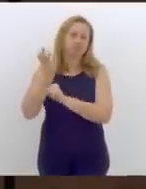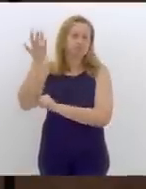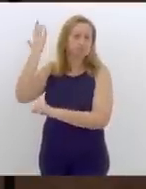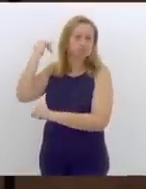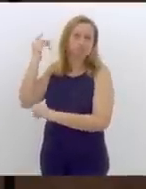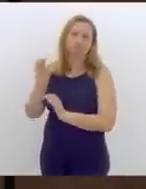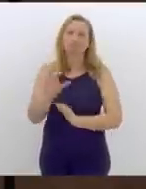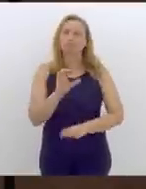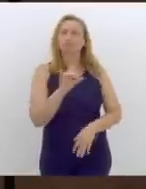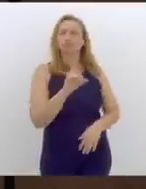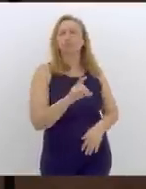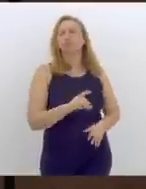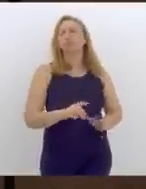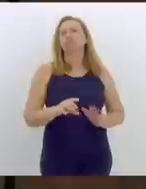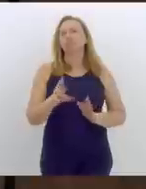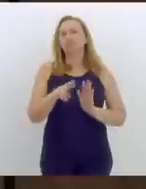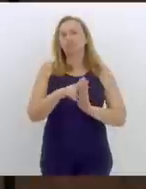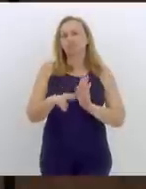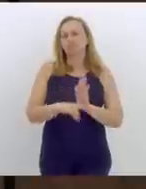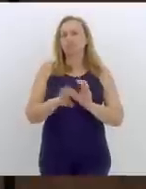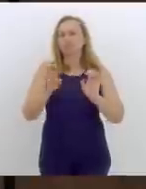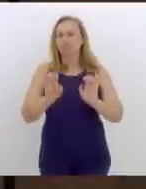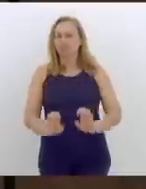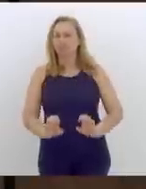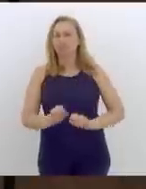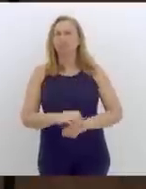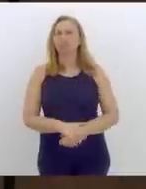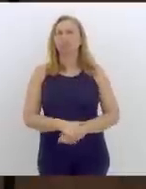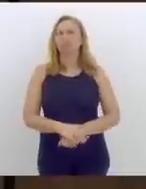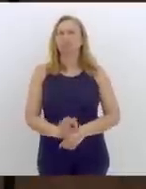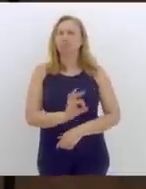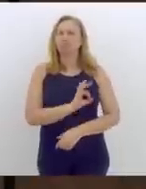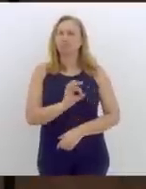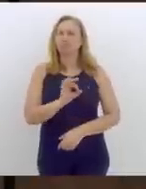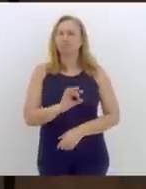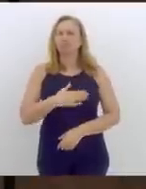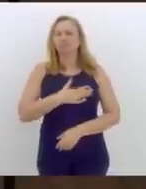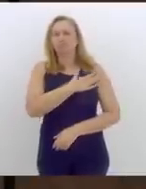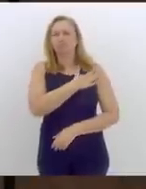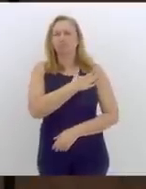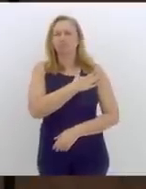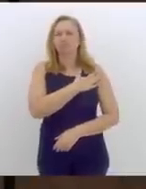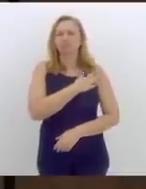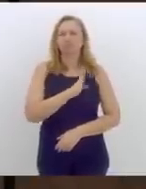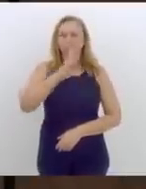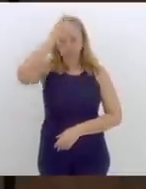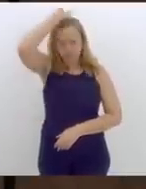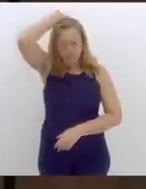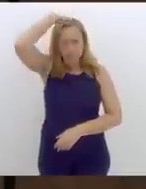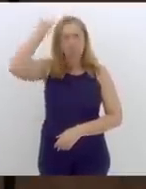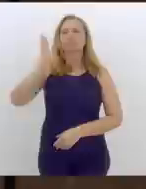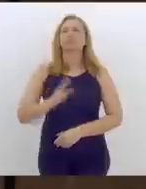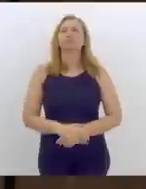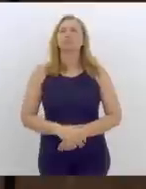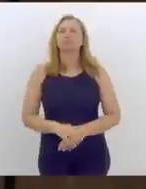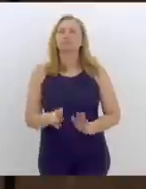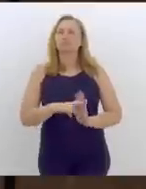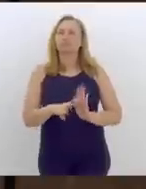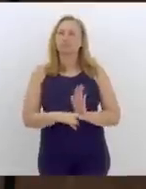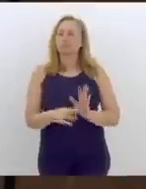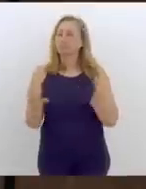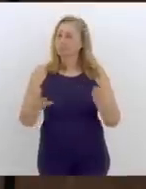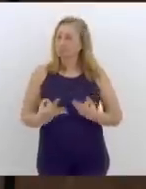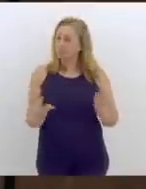um código de ética para a polícia militar eu corri bombeiro que era um código de ética é excelente